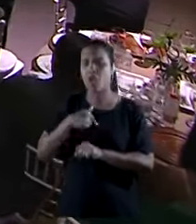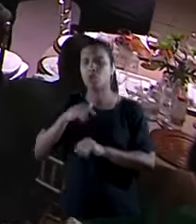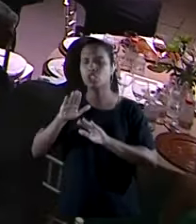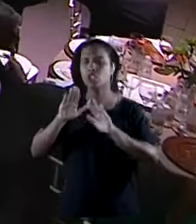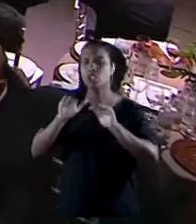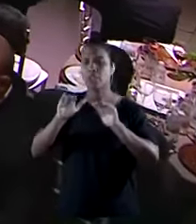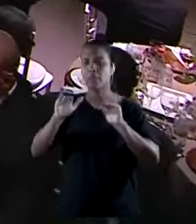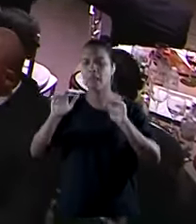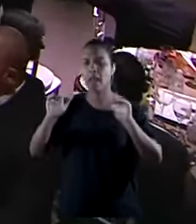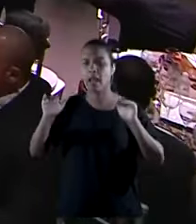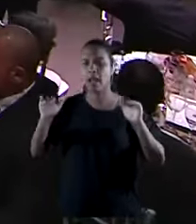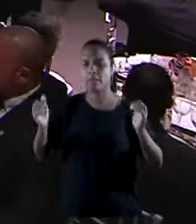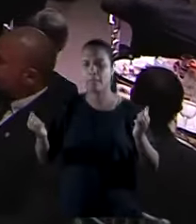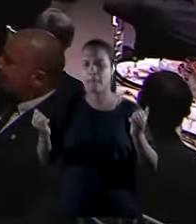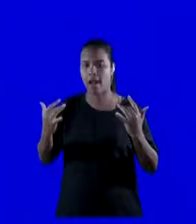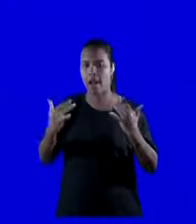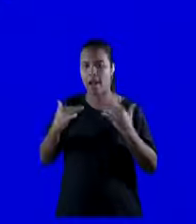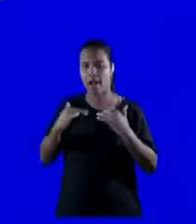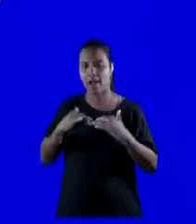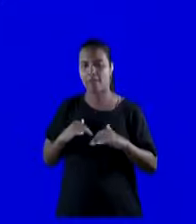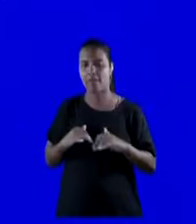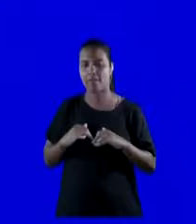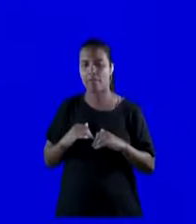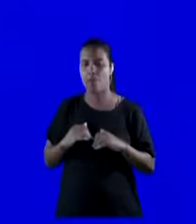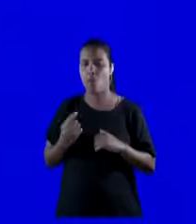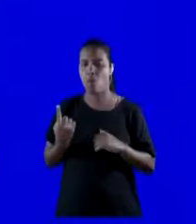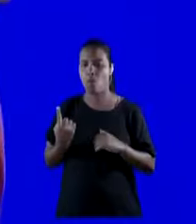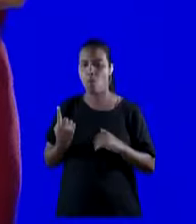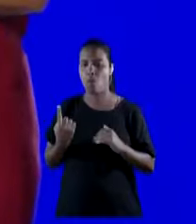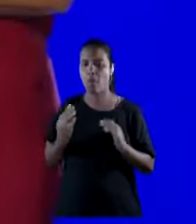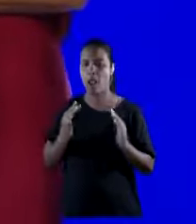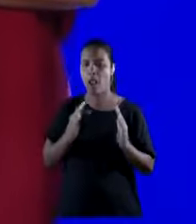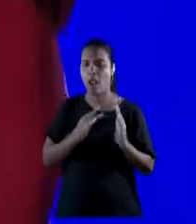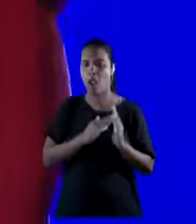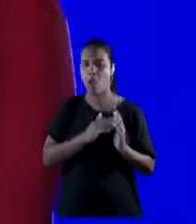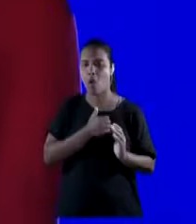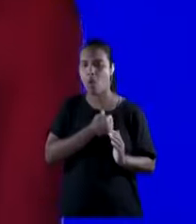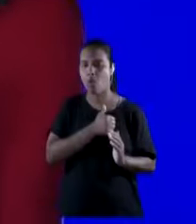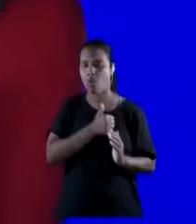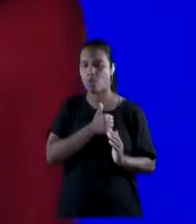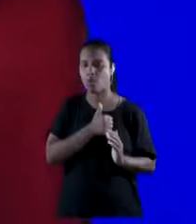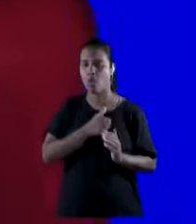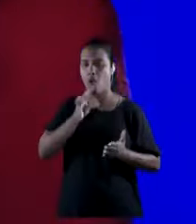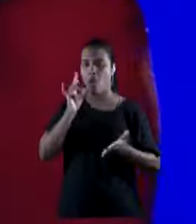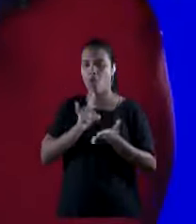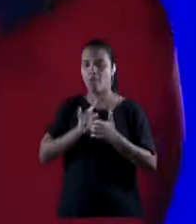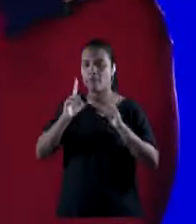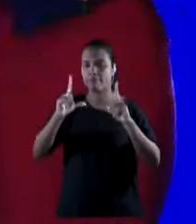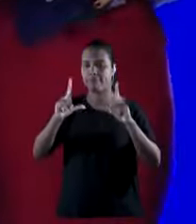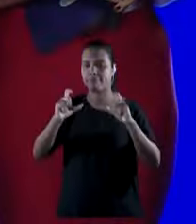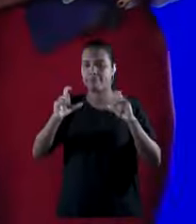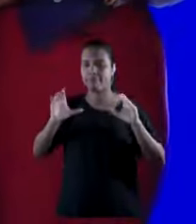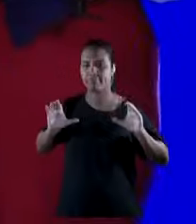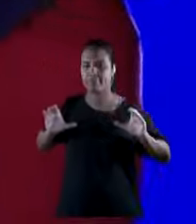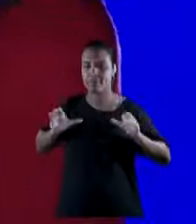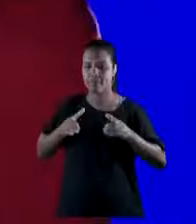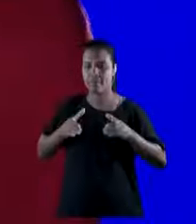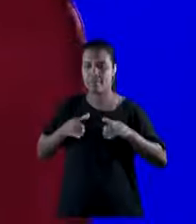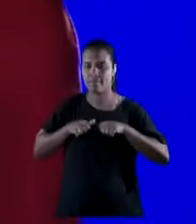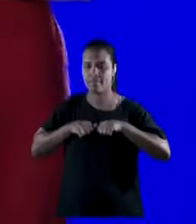jogadores que passaram por aqui, do 1 ao 11, para a gente tirar a foto oficial, junto com você, da nossa Seleção Paulistão